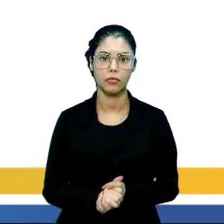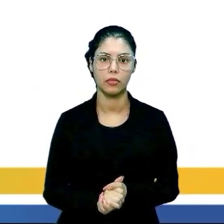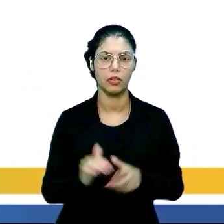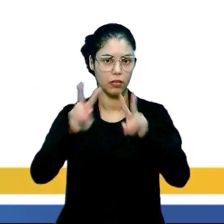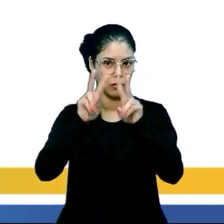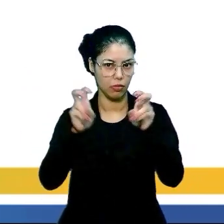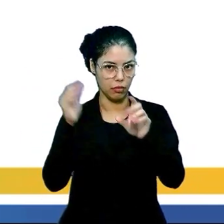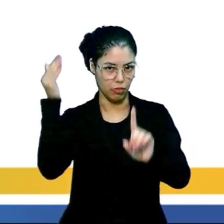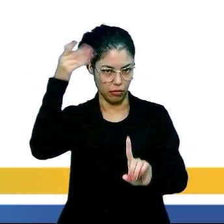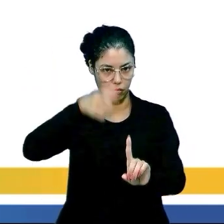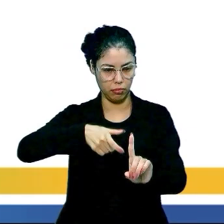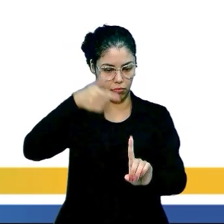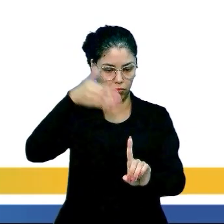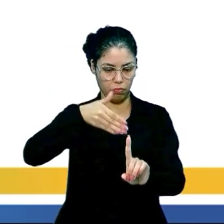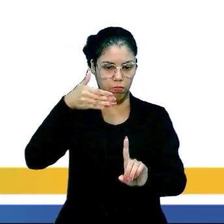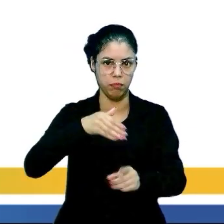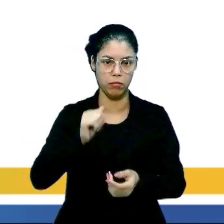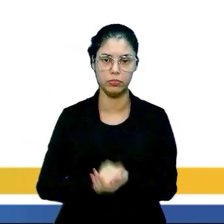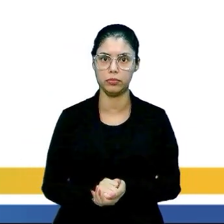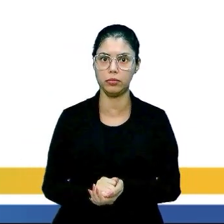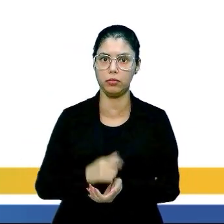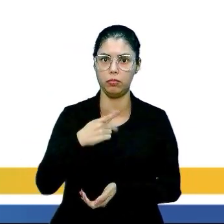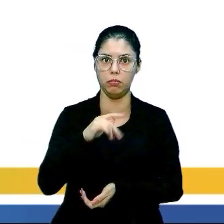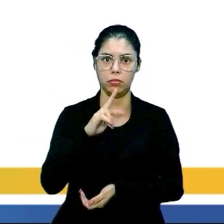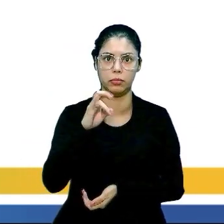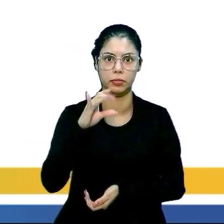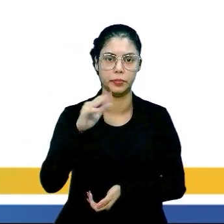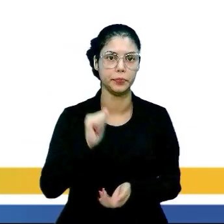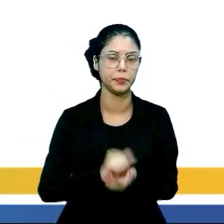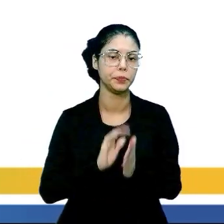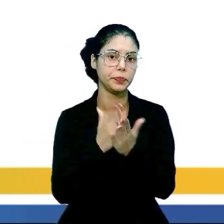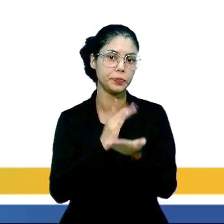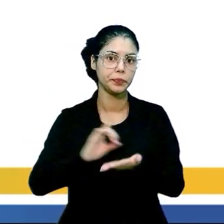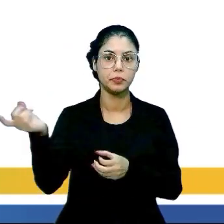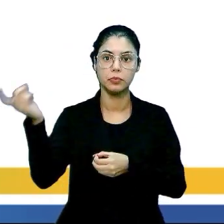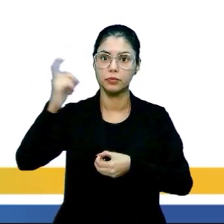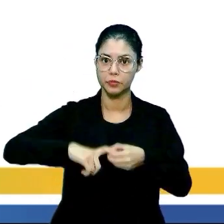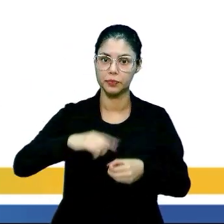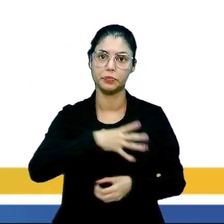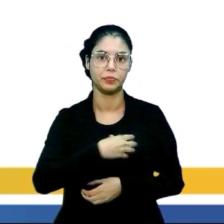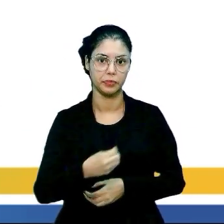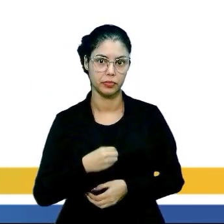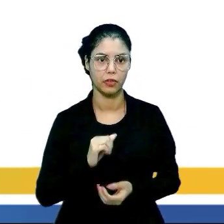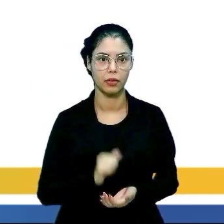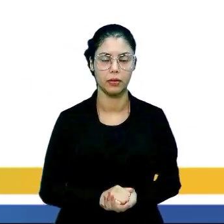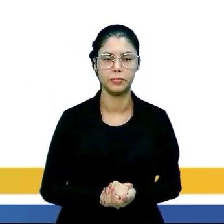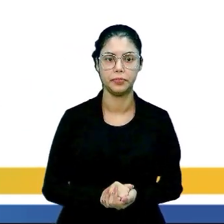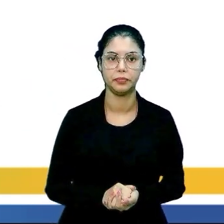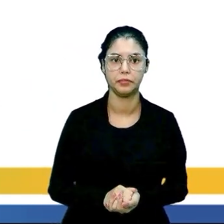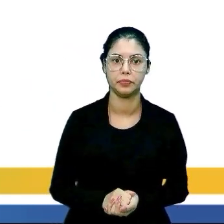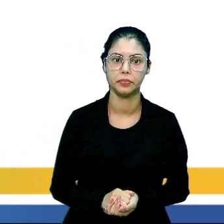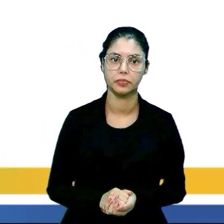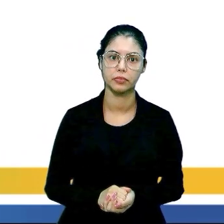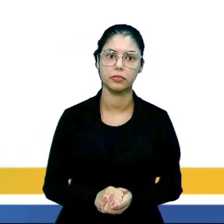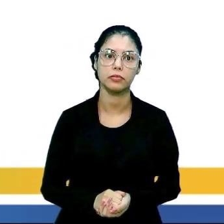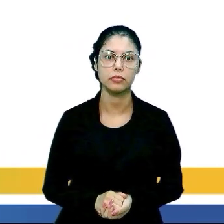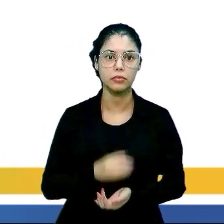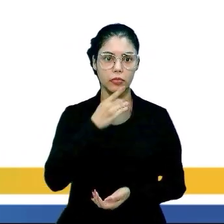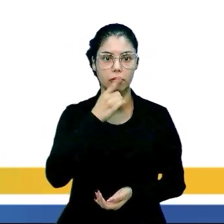uma certa referência àquela parábola bíblica, né, que é a volta do filho pródigo. Diz